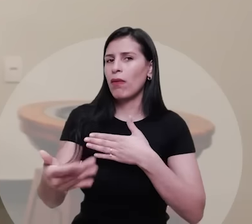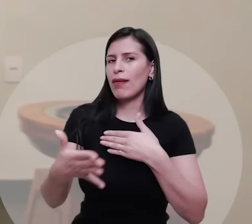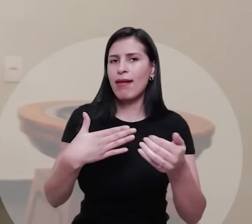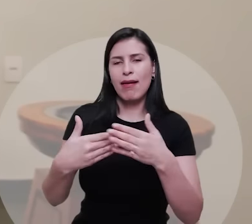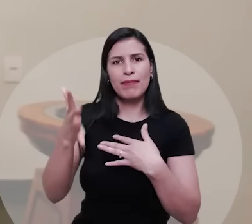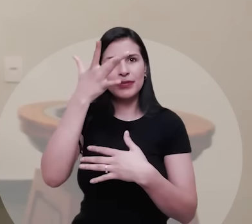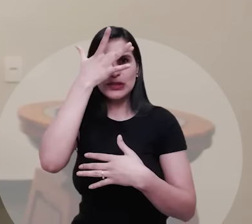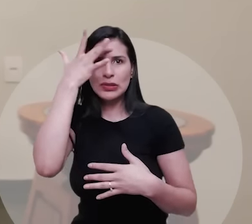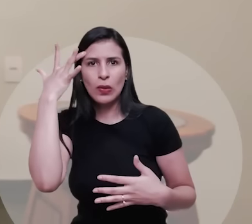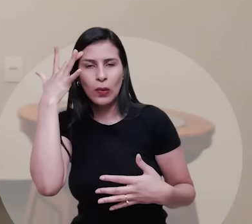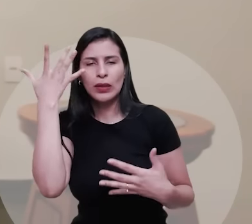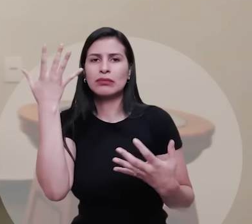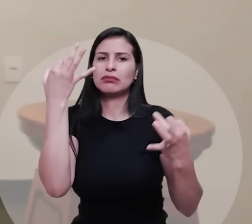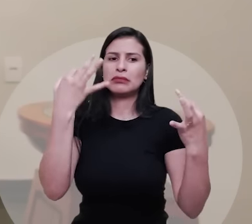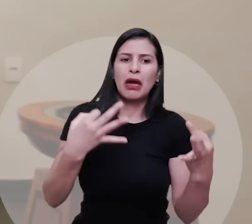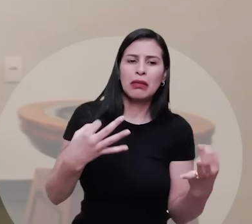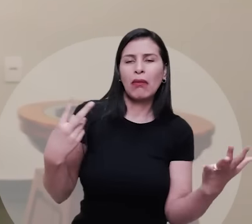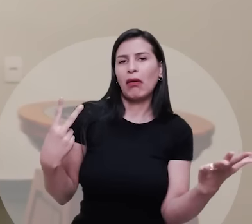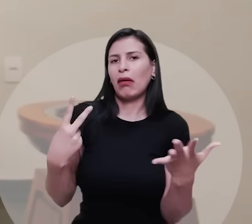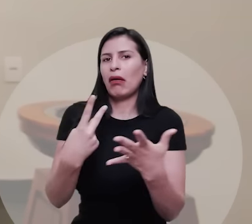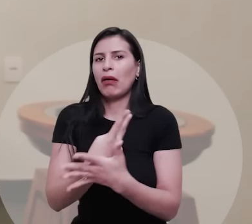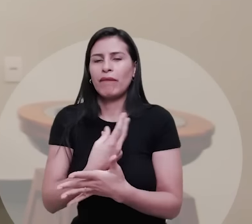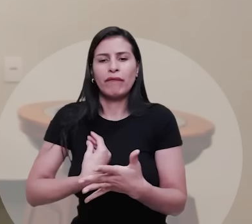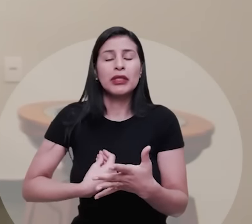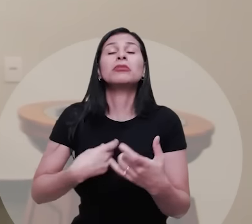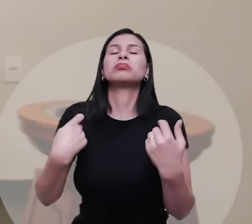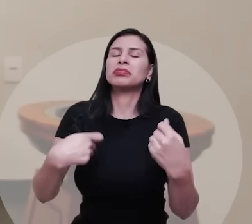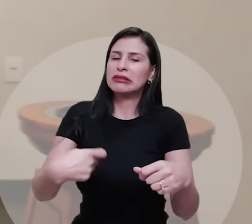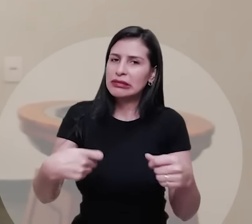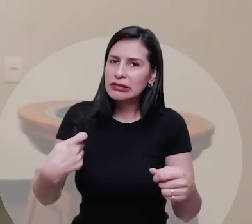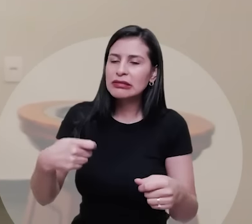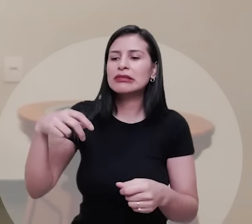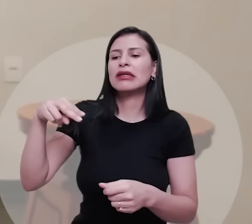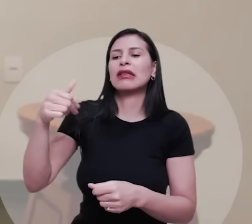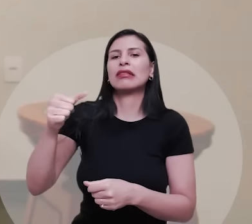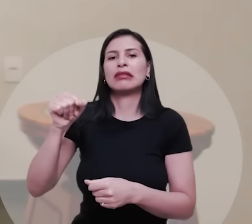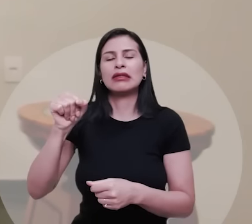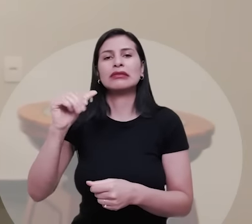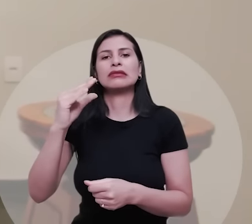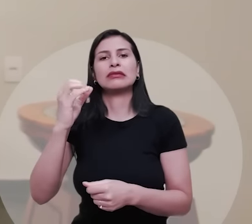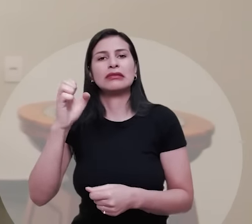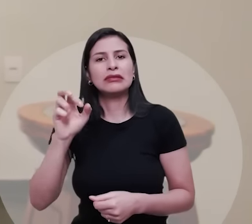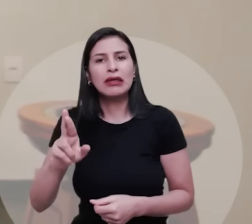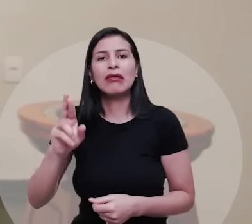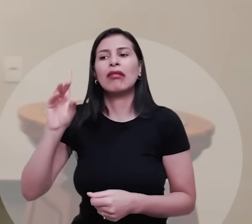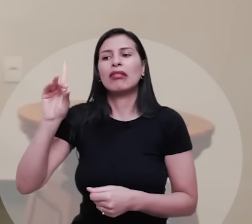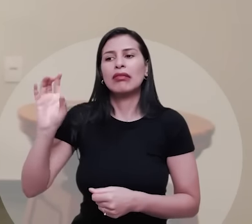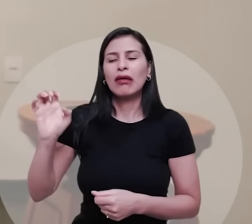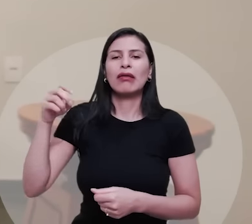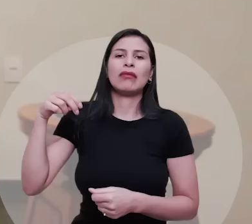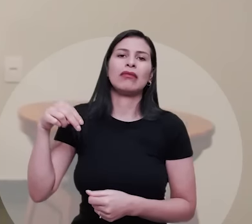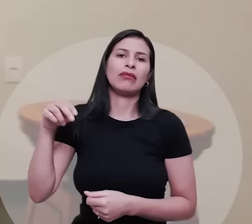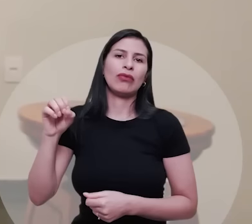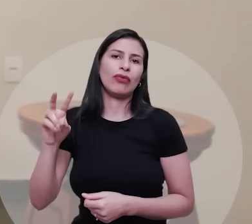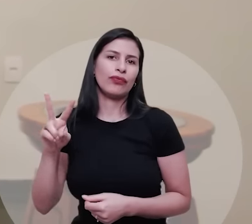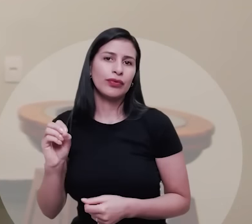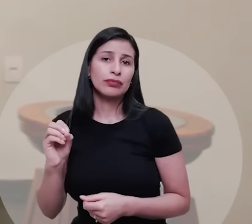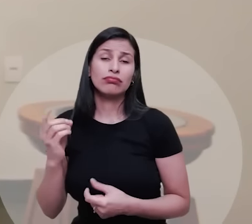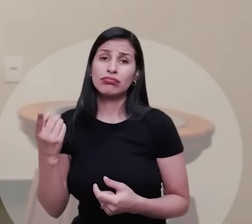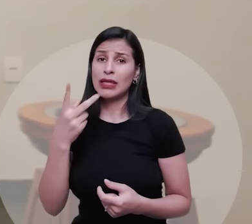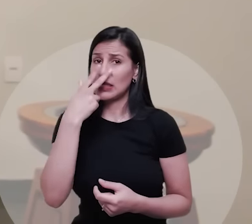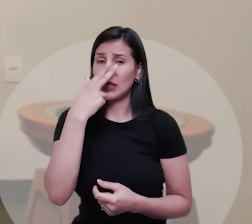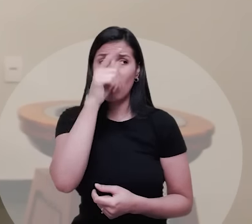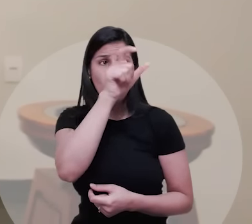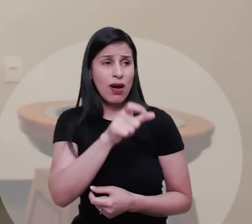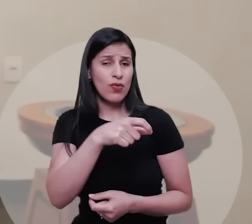do novo nascimento. Nicodemos é um exemplo claro dessa verdade. Jesus demonstrou que todas